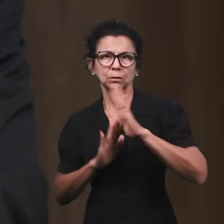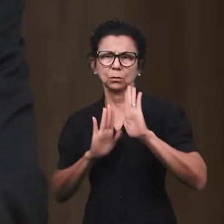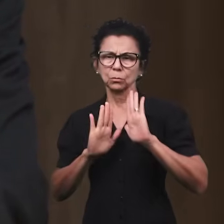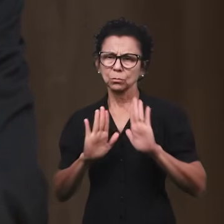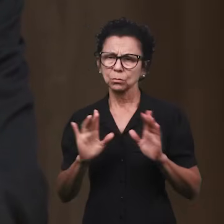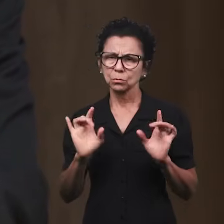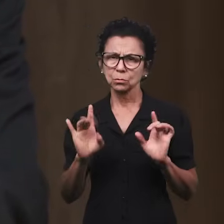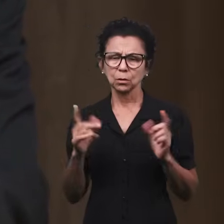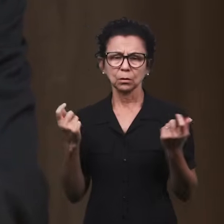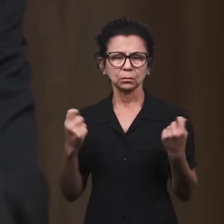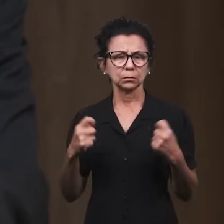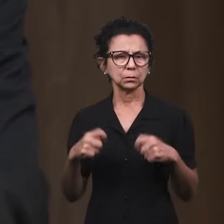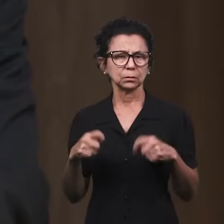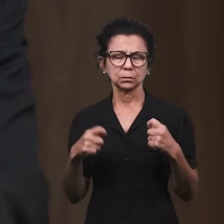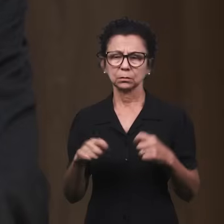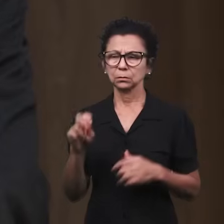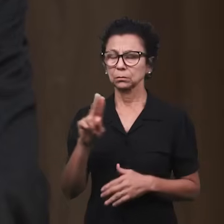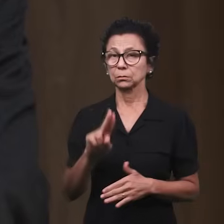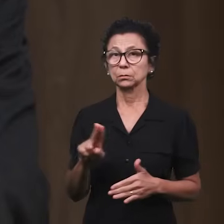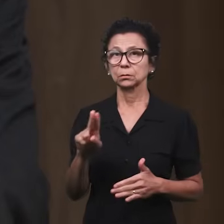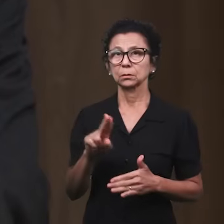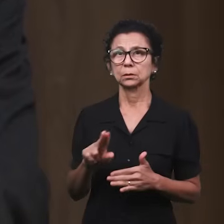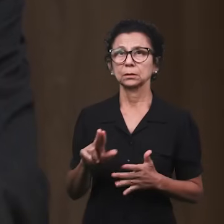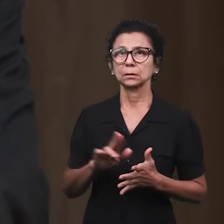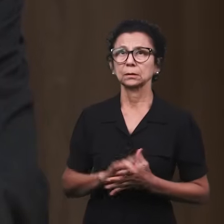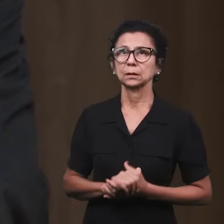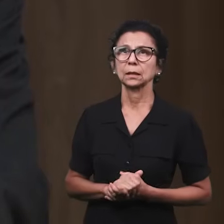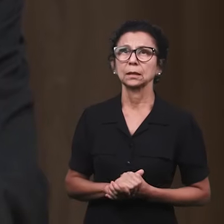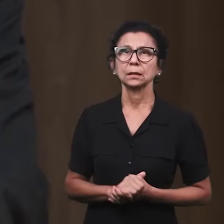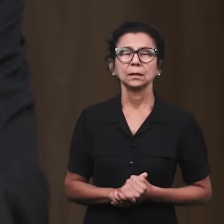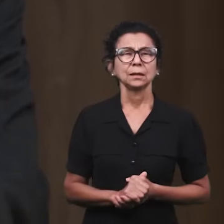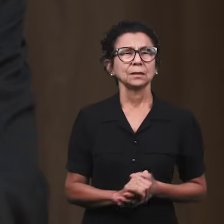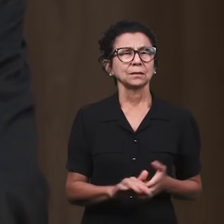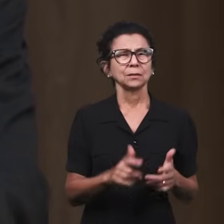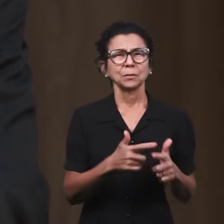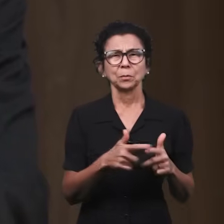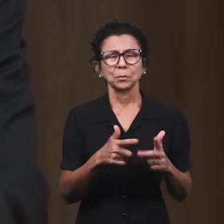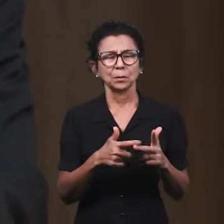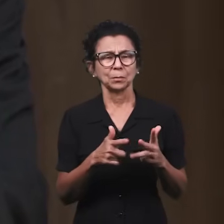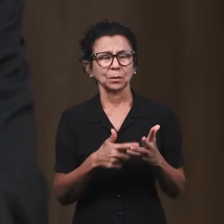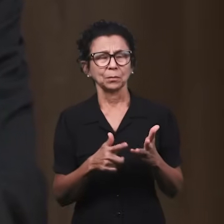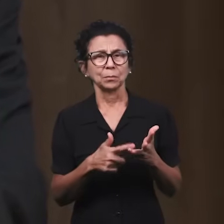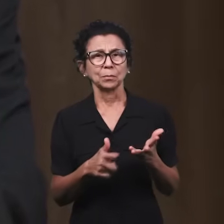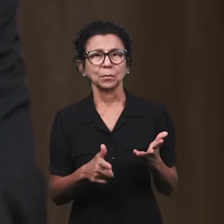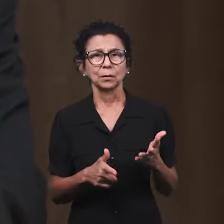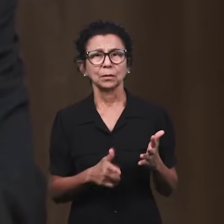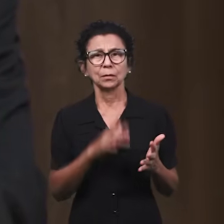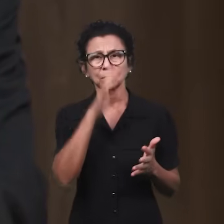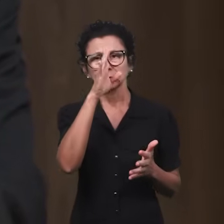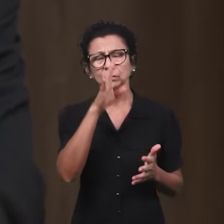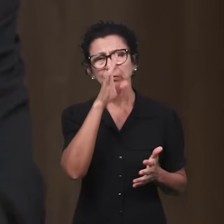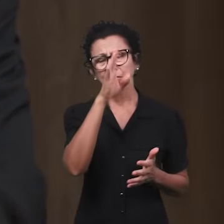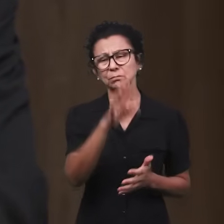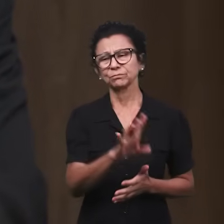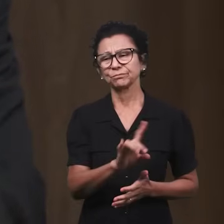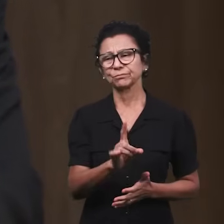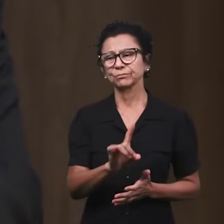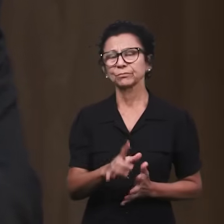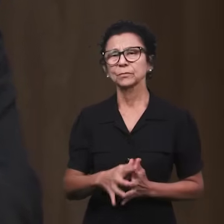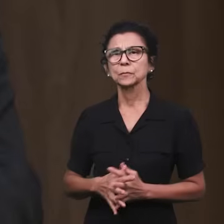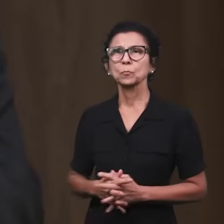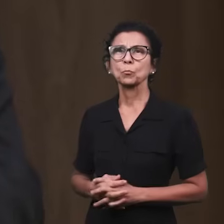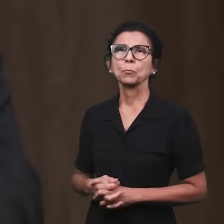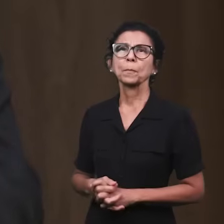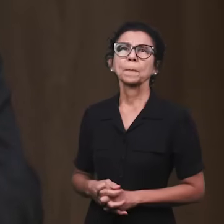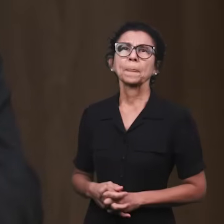é necessário, mas não a fase do problemático, do excessivo. Porque eu vejo aqui no texto, né, Douglas, que